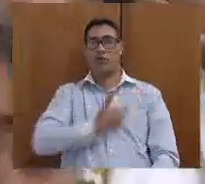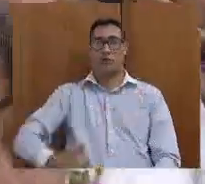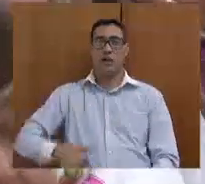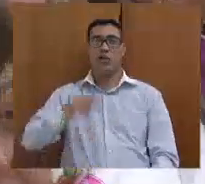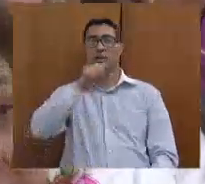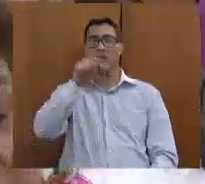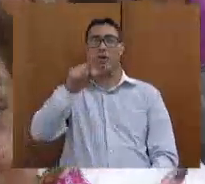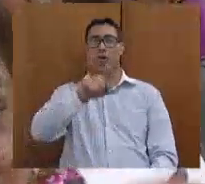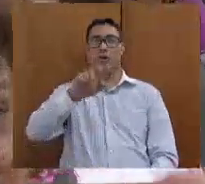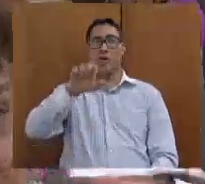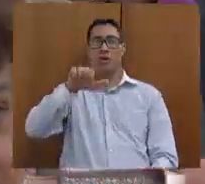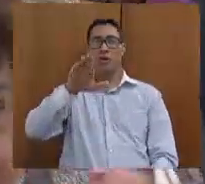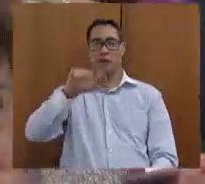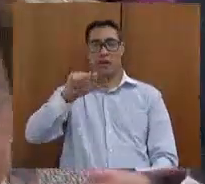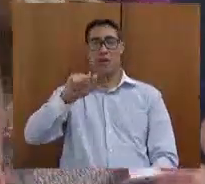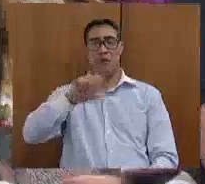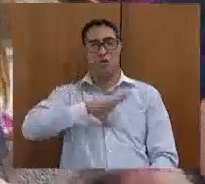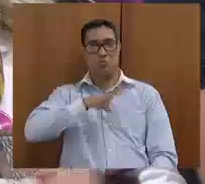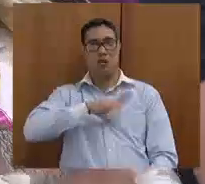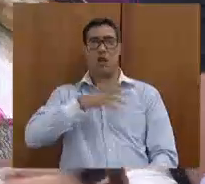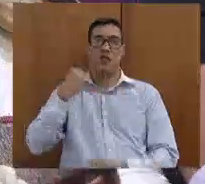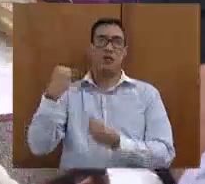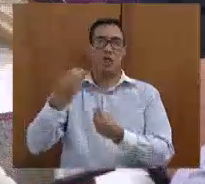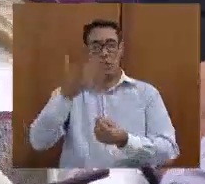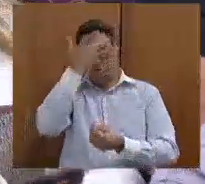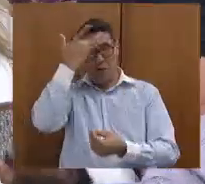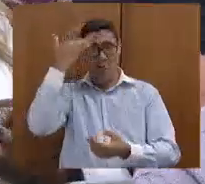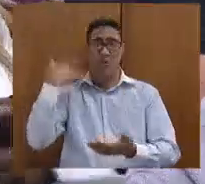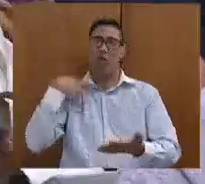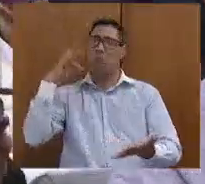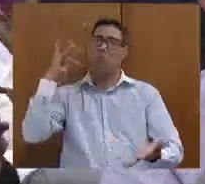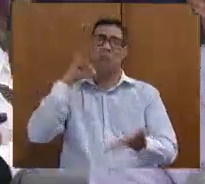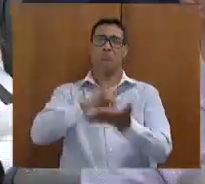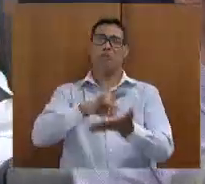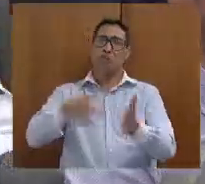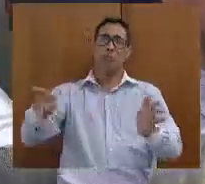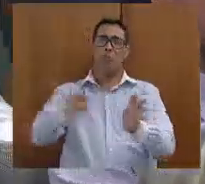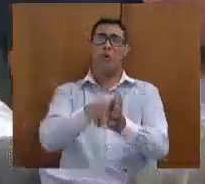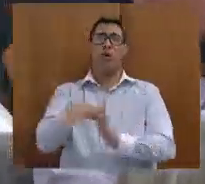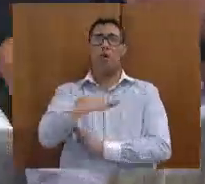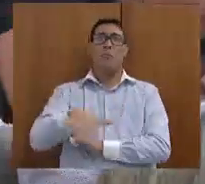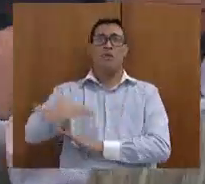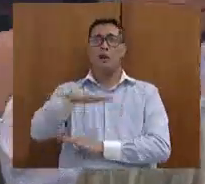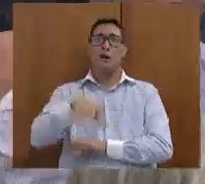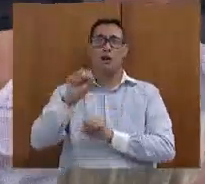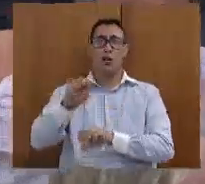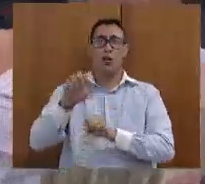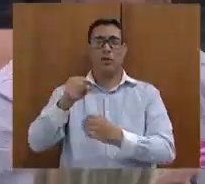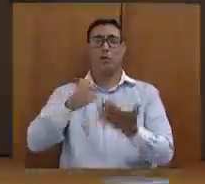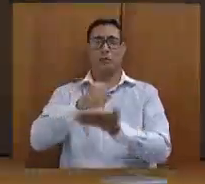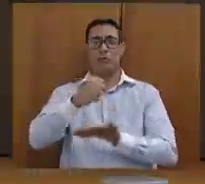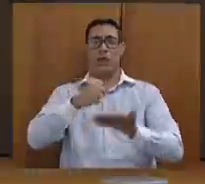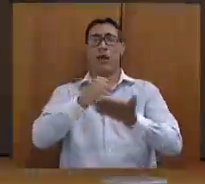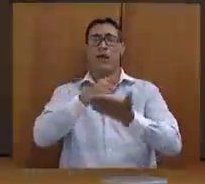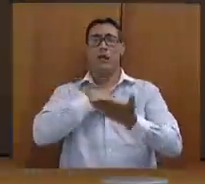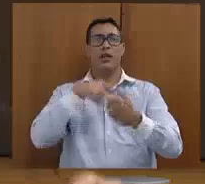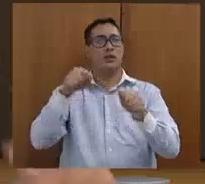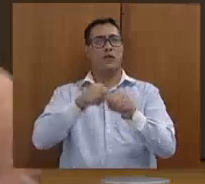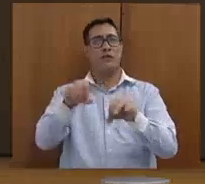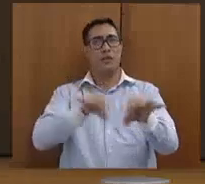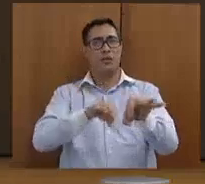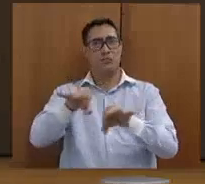colocar uma pessoa efetiva da área da Educação Básica de poder fazer